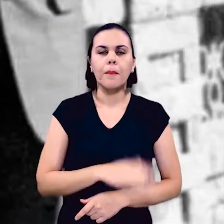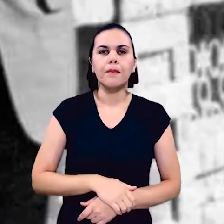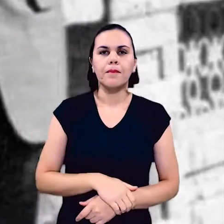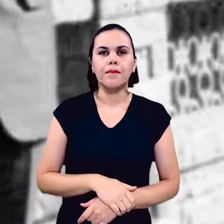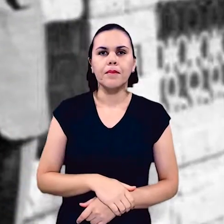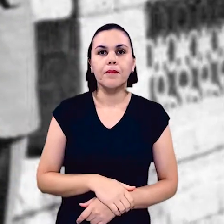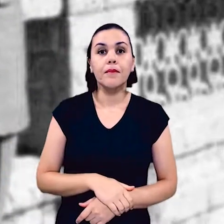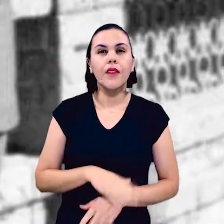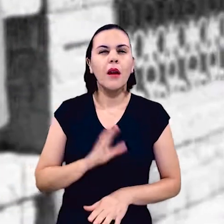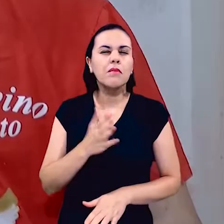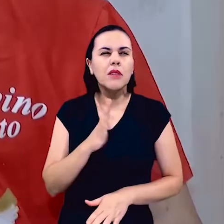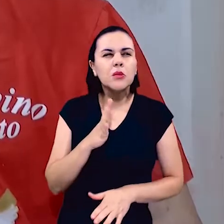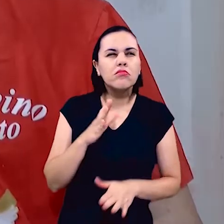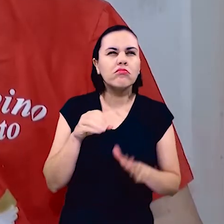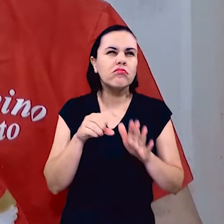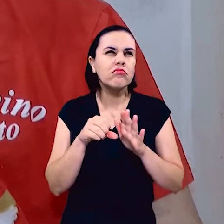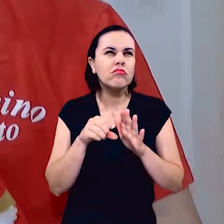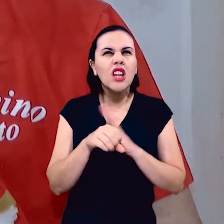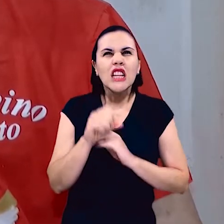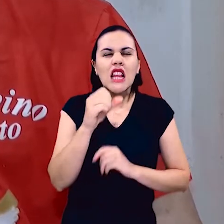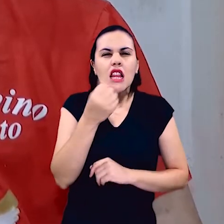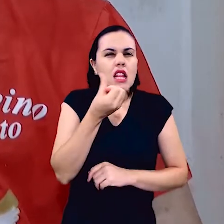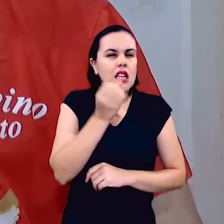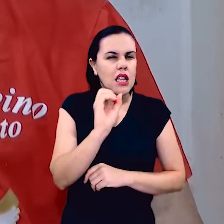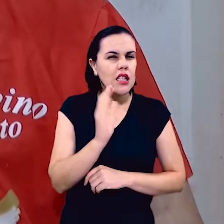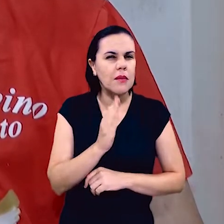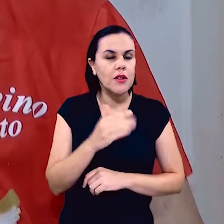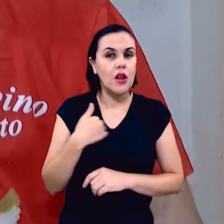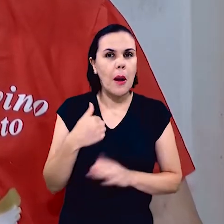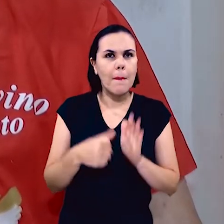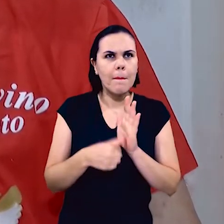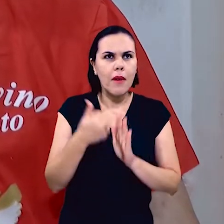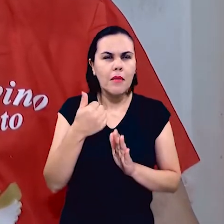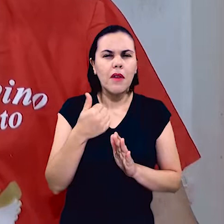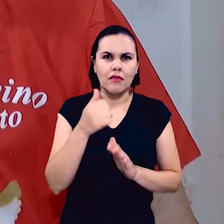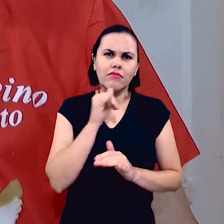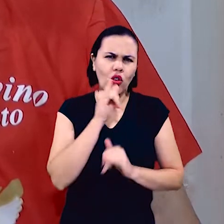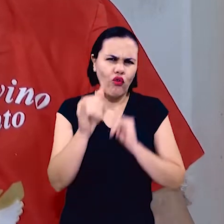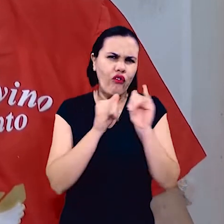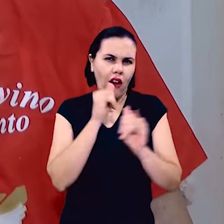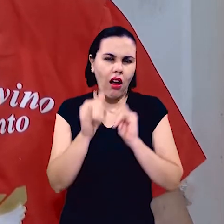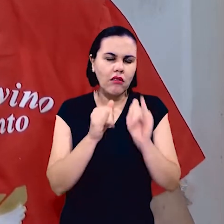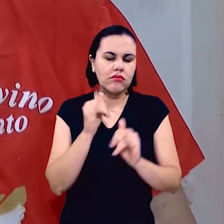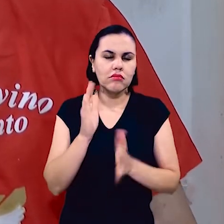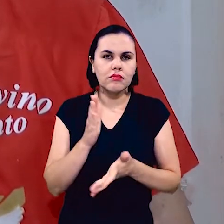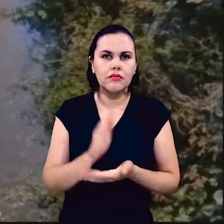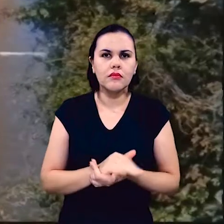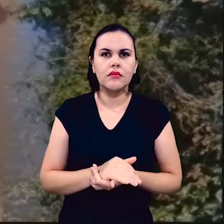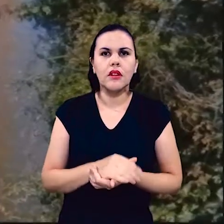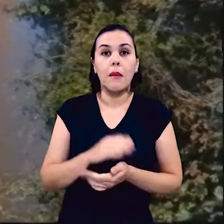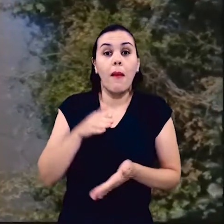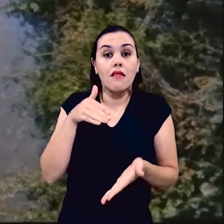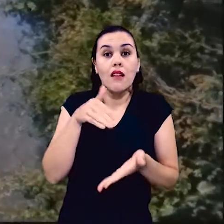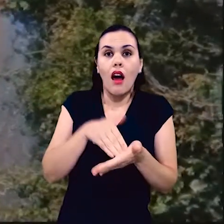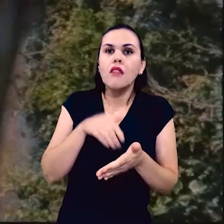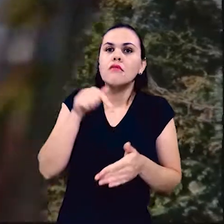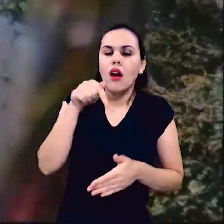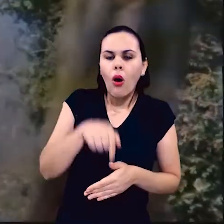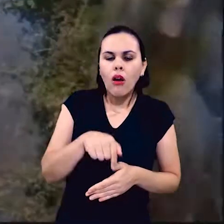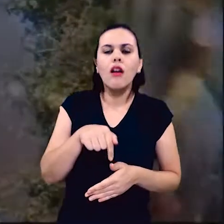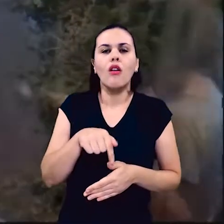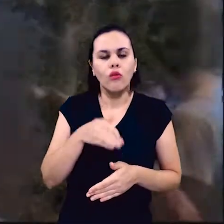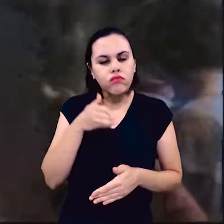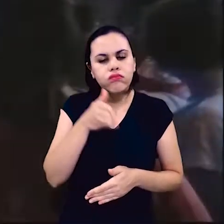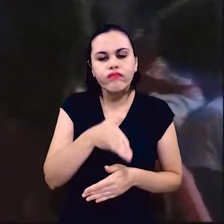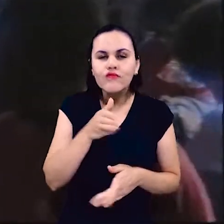anos, já era maior. Foi 60 anos por aí, mais ou menos. Primeiro contato, sim, né?